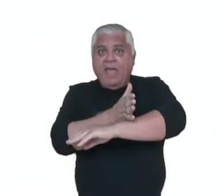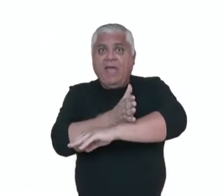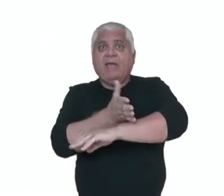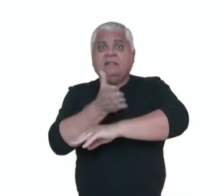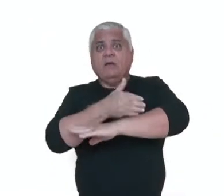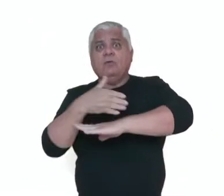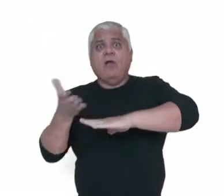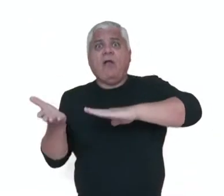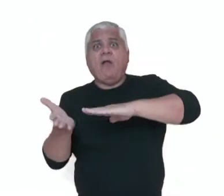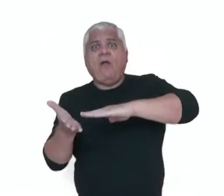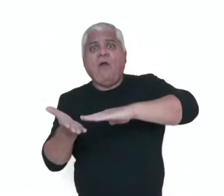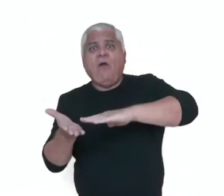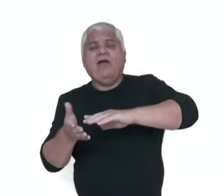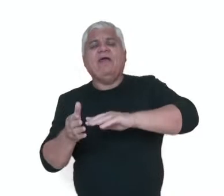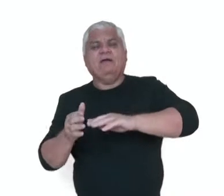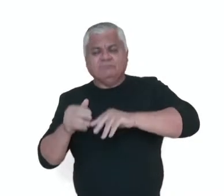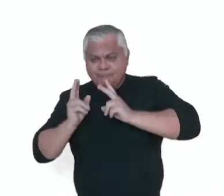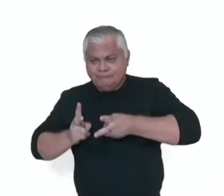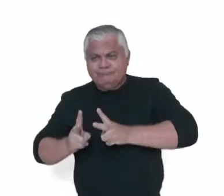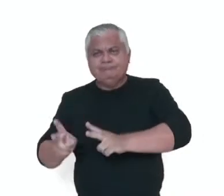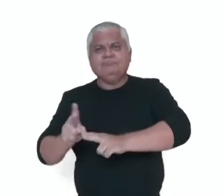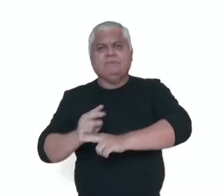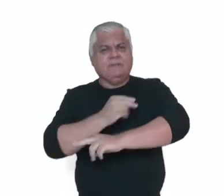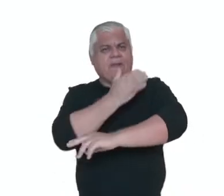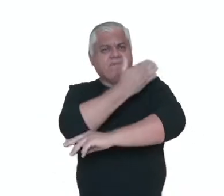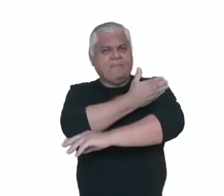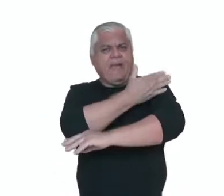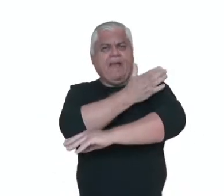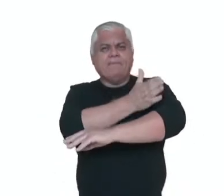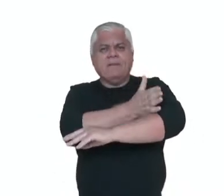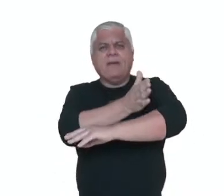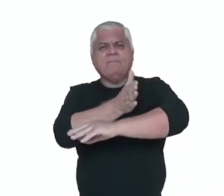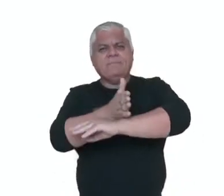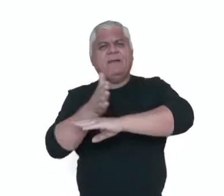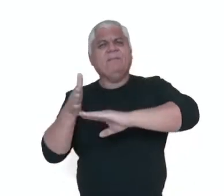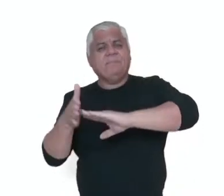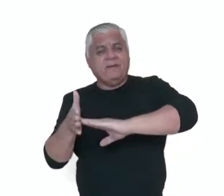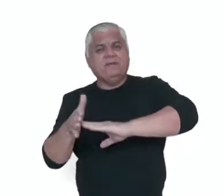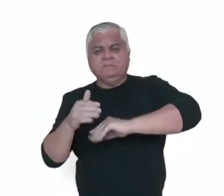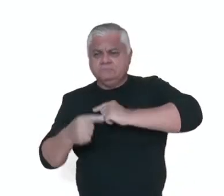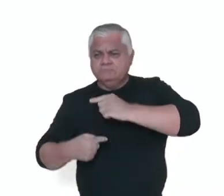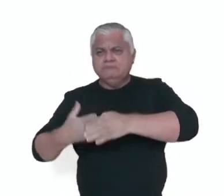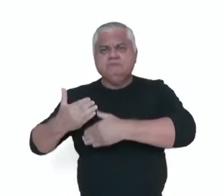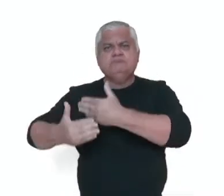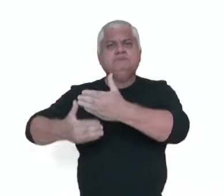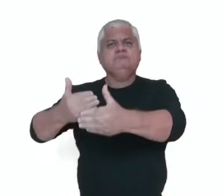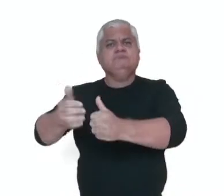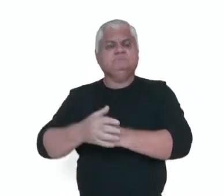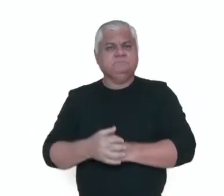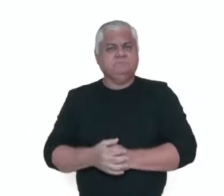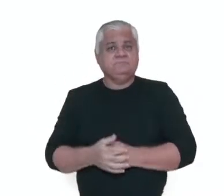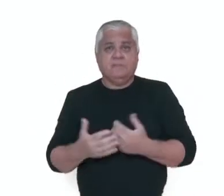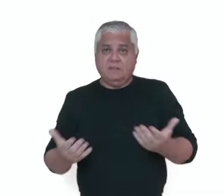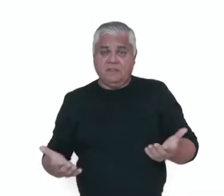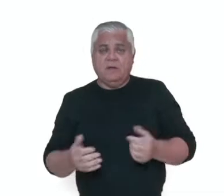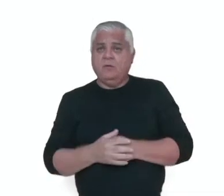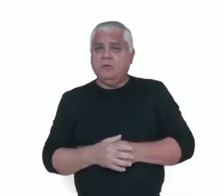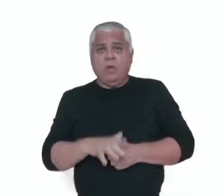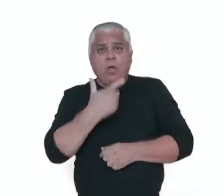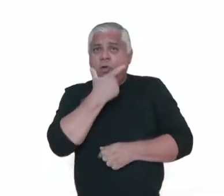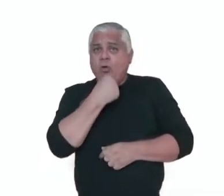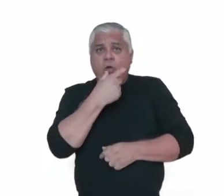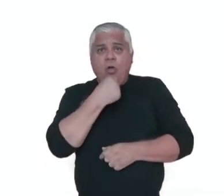Idade Moderna e sistematizando-se na Idade Contemporânea. Então, o que nós queremos dizer com isso? Desde o